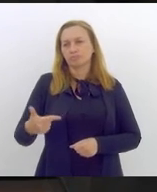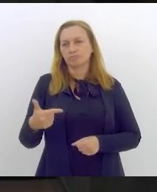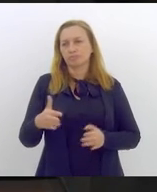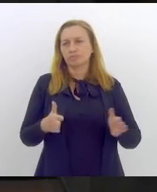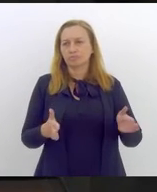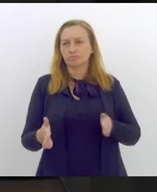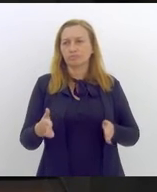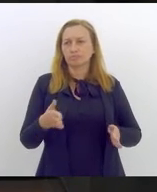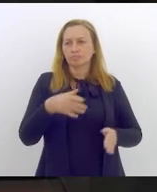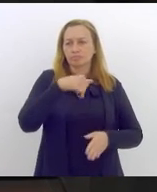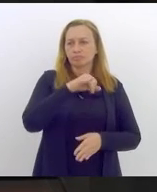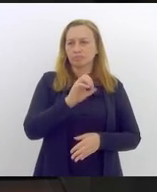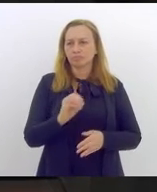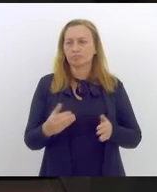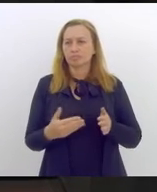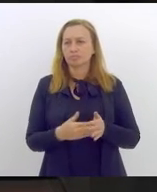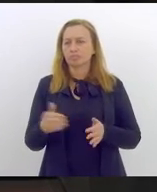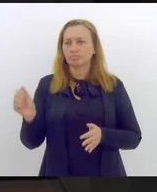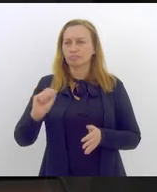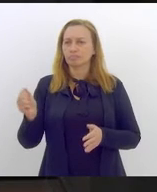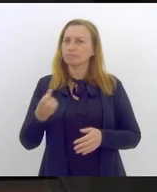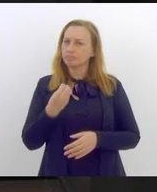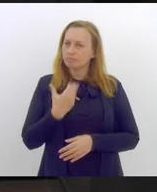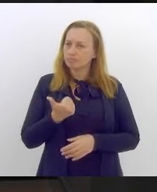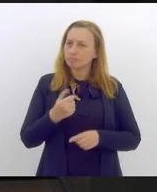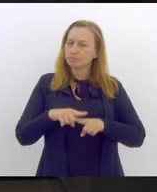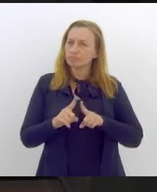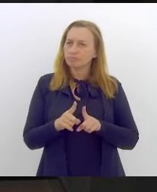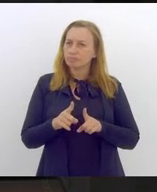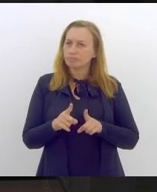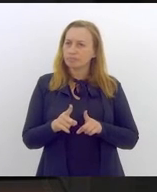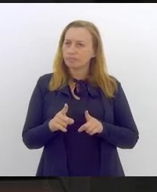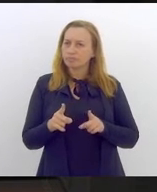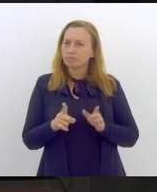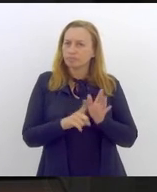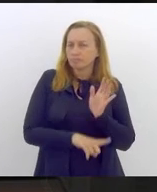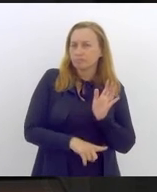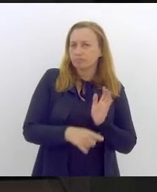foi bem mas ainda inferior a 2021